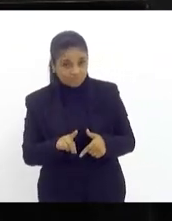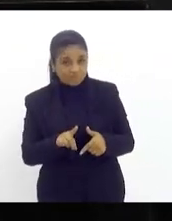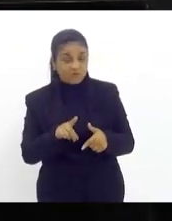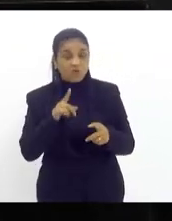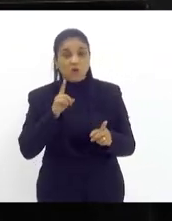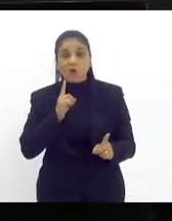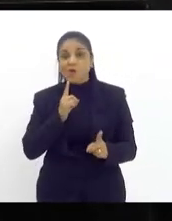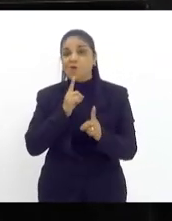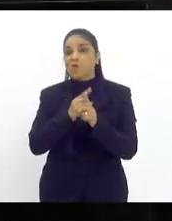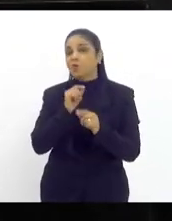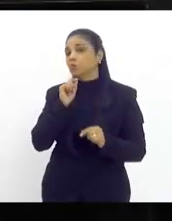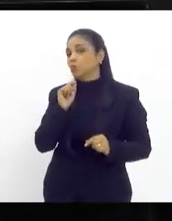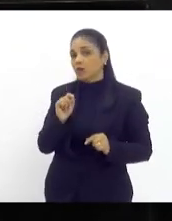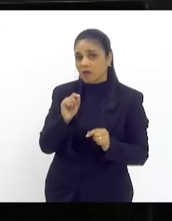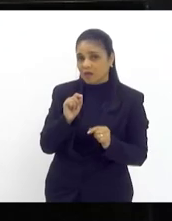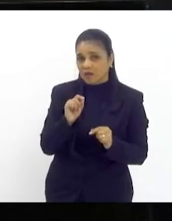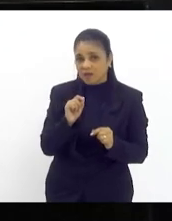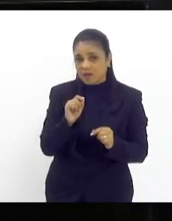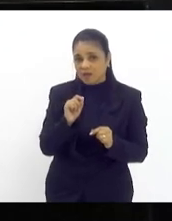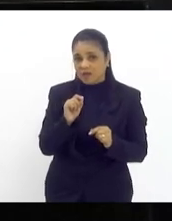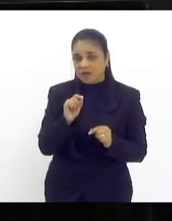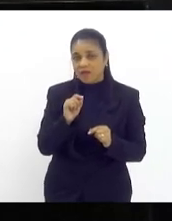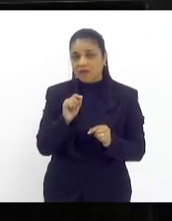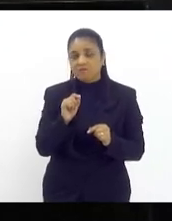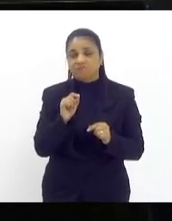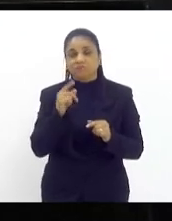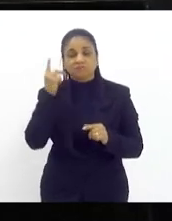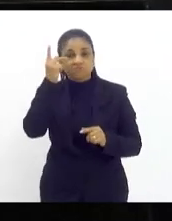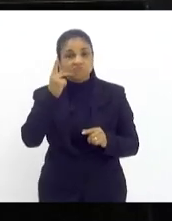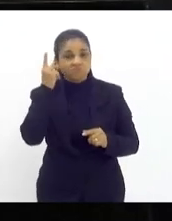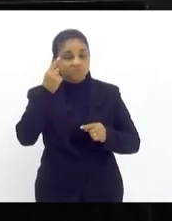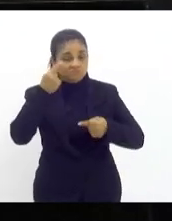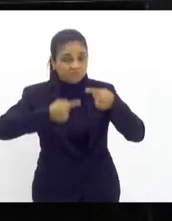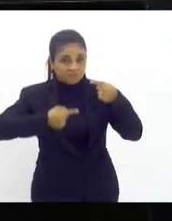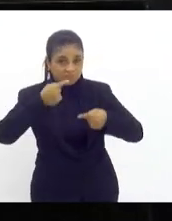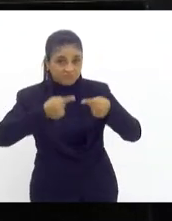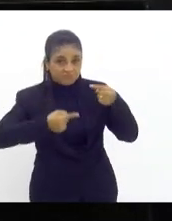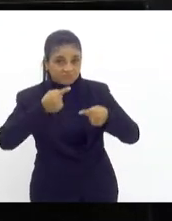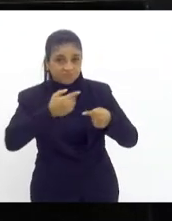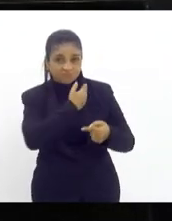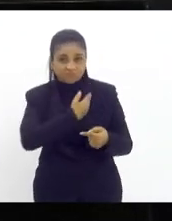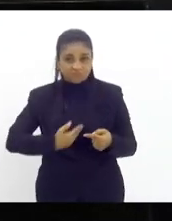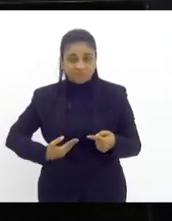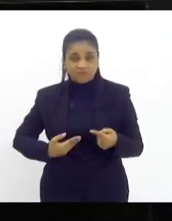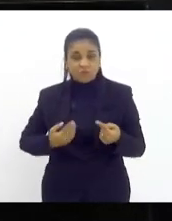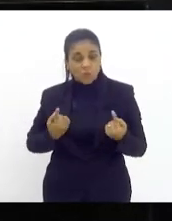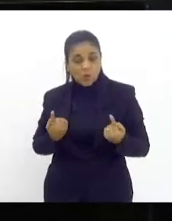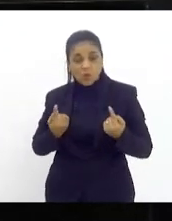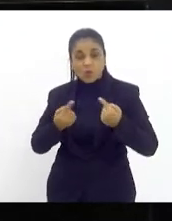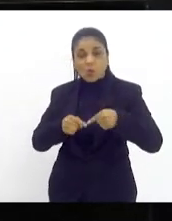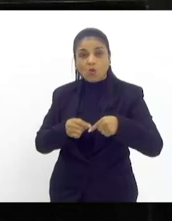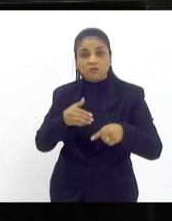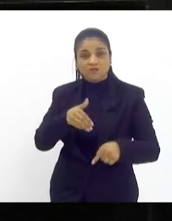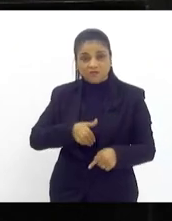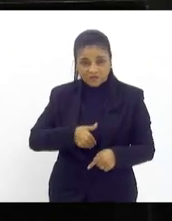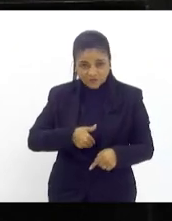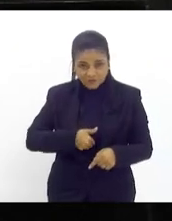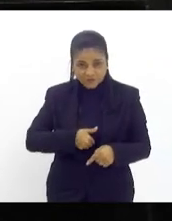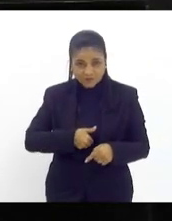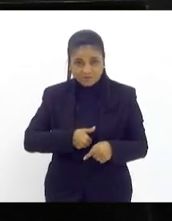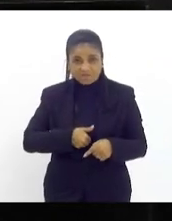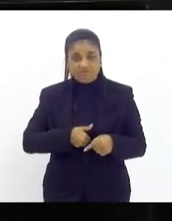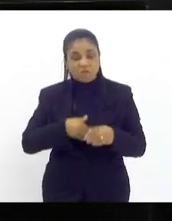ainda encontra o desmante das políticas públicas de enfrentamento a fome eu ainda recebo centenas e centenas